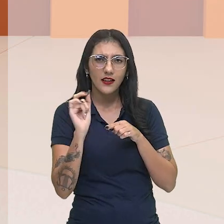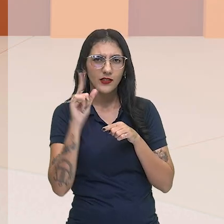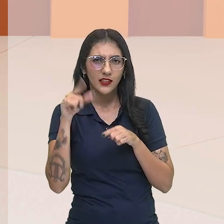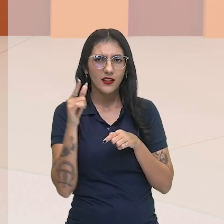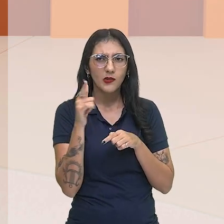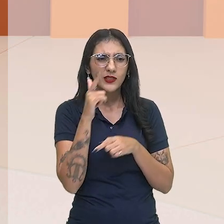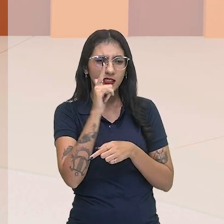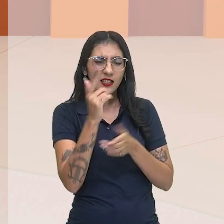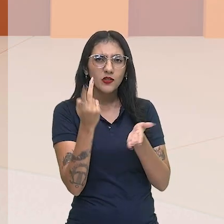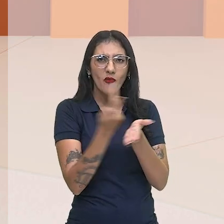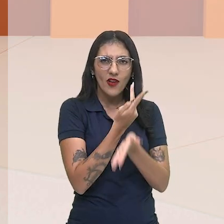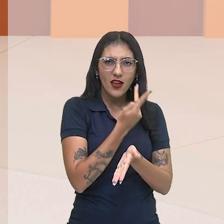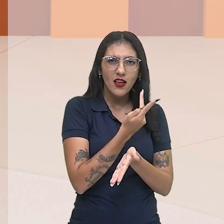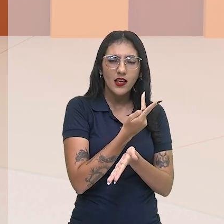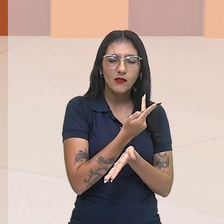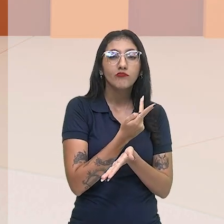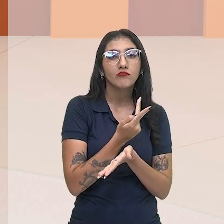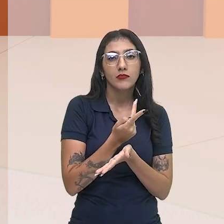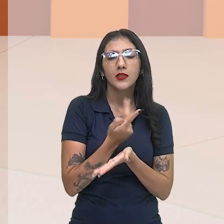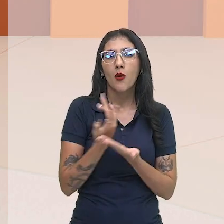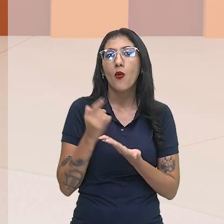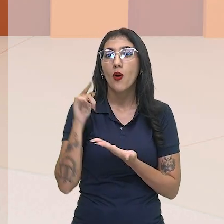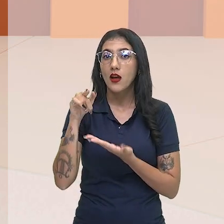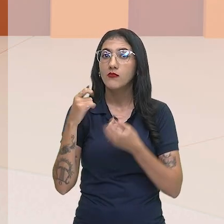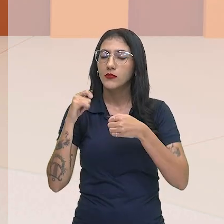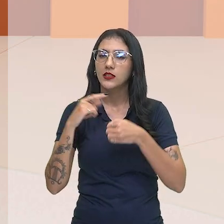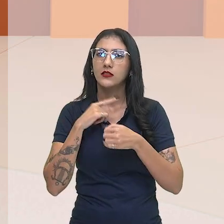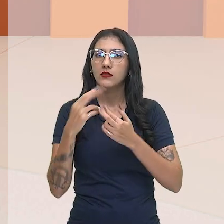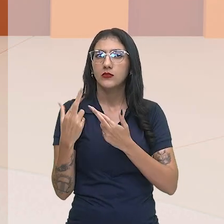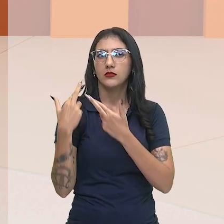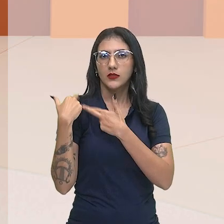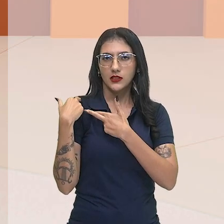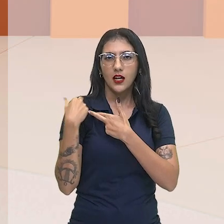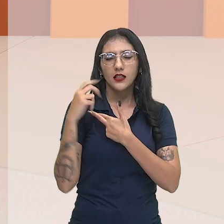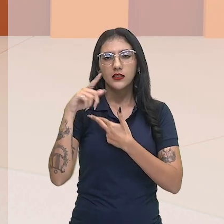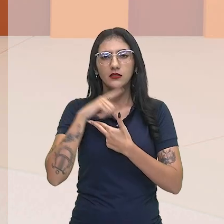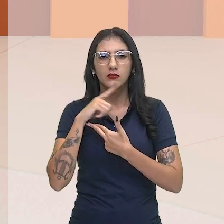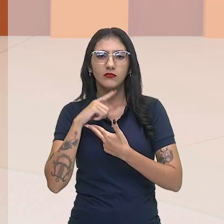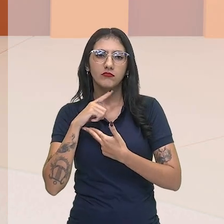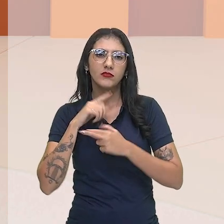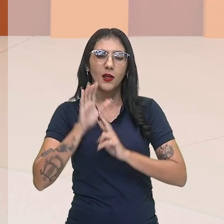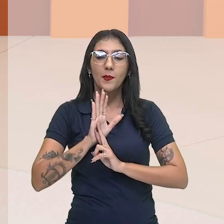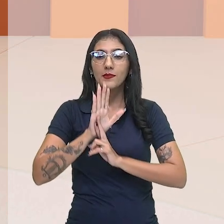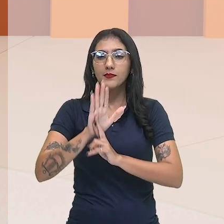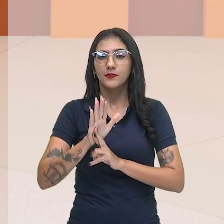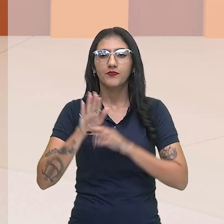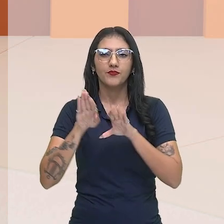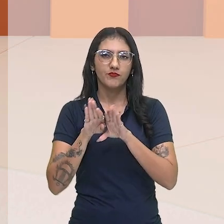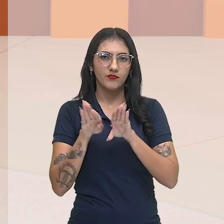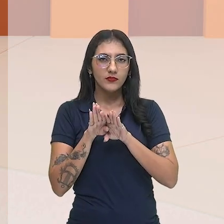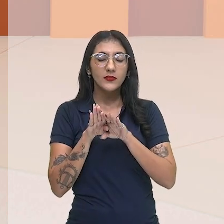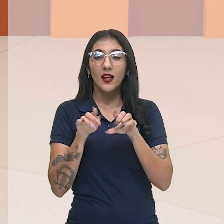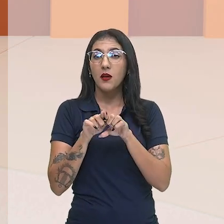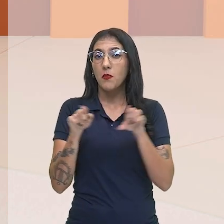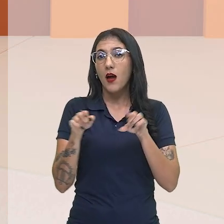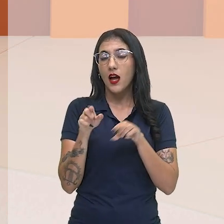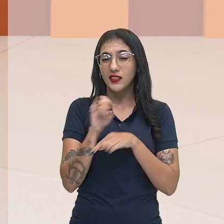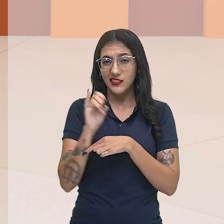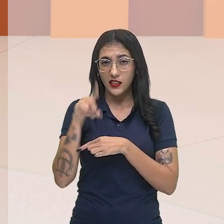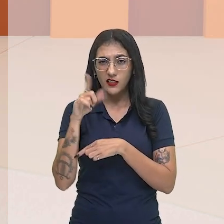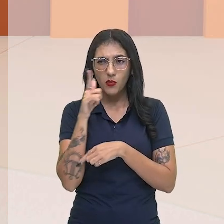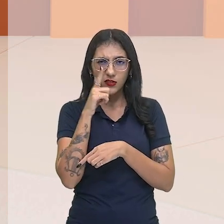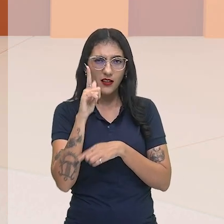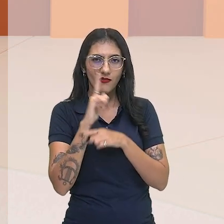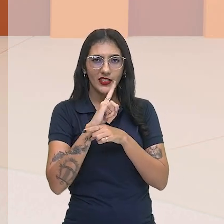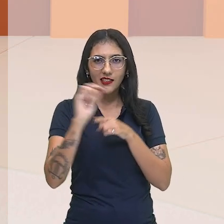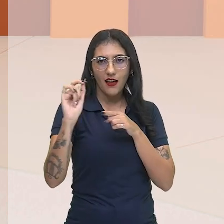Ele deve, porque ele representa uma classe. Sim, os partidos representam sim uma classe, mas ao serem